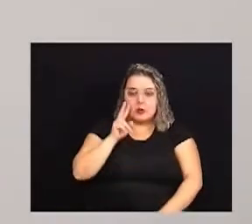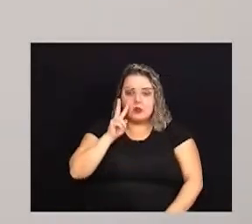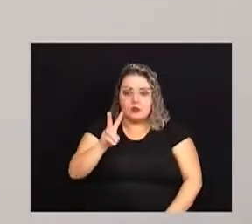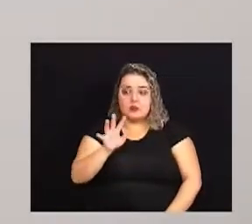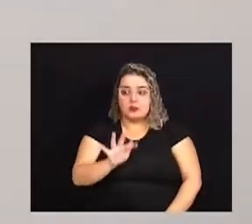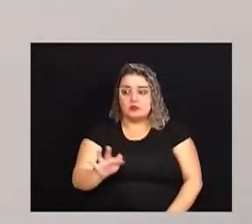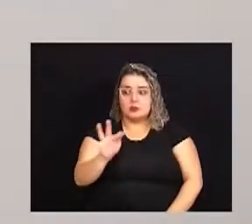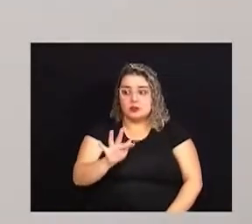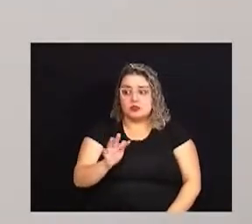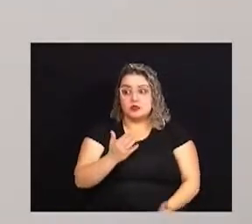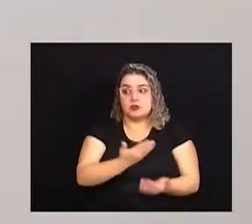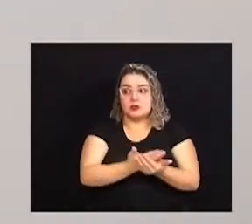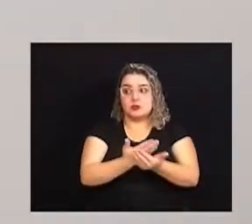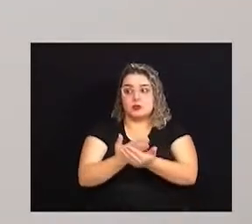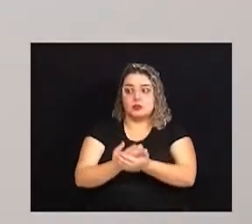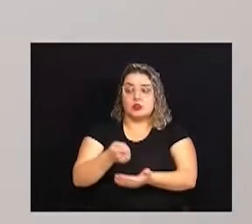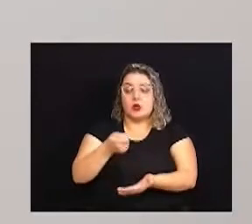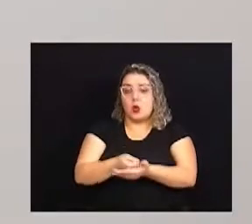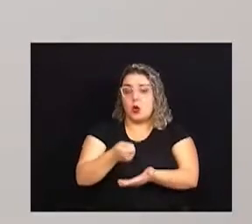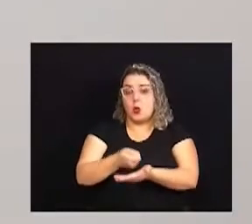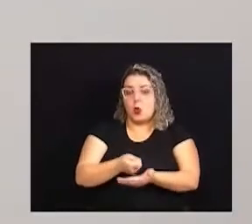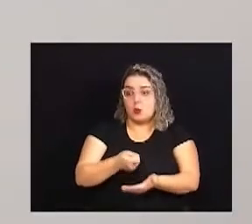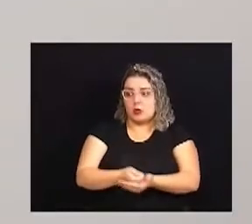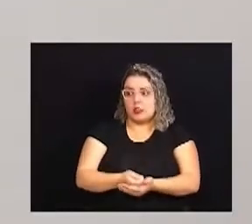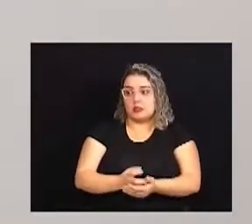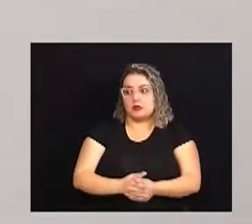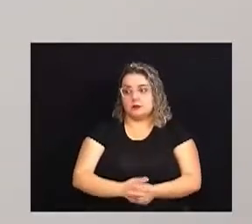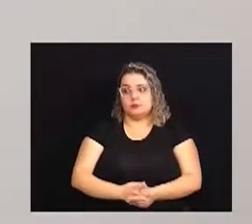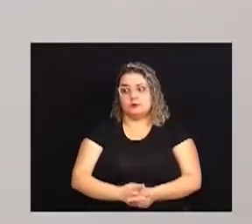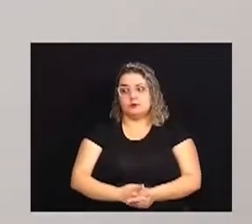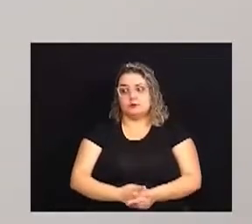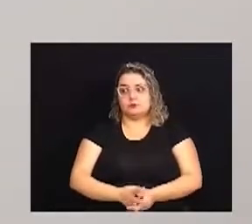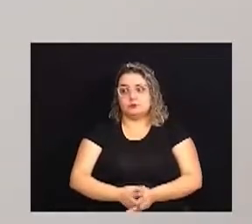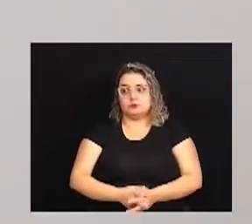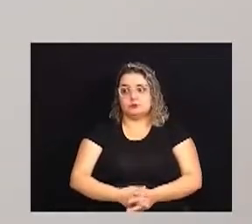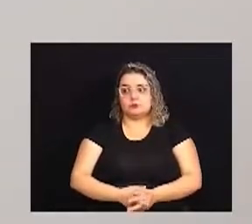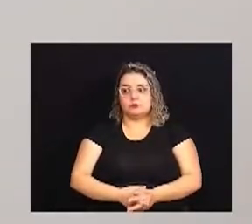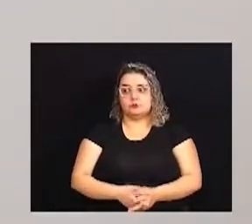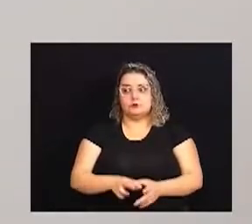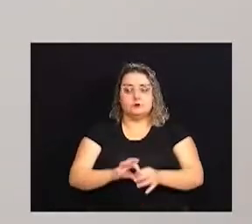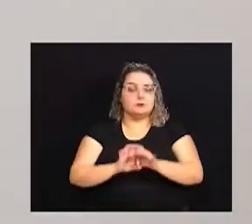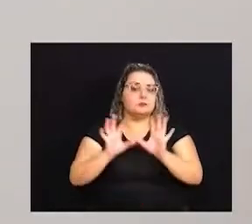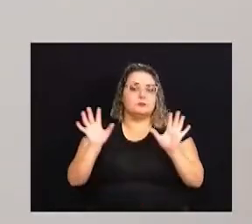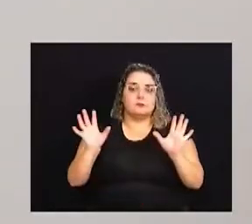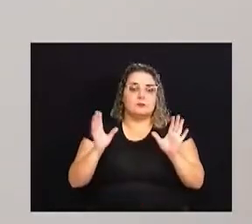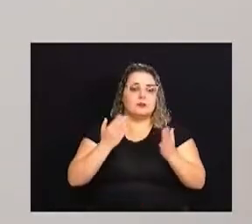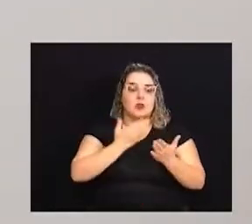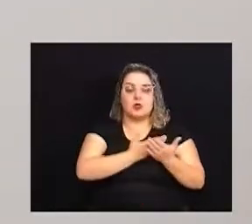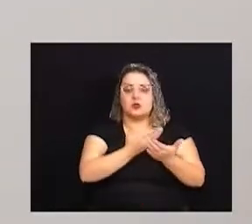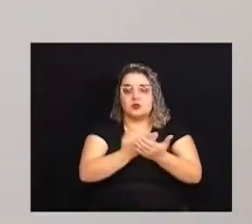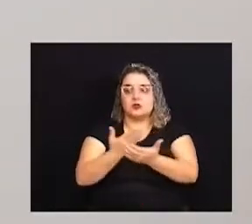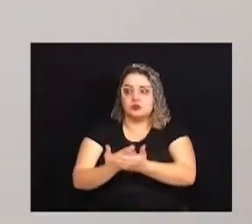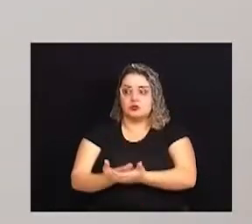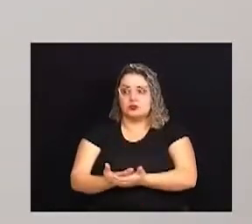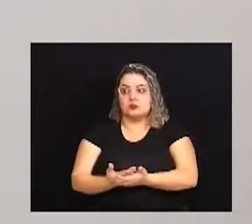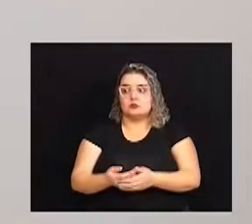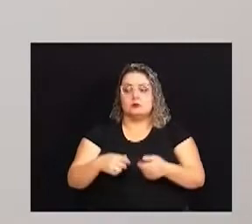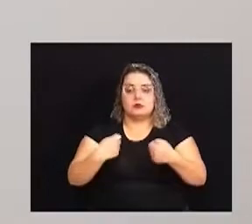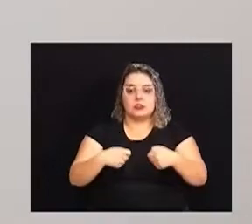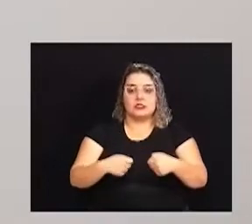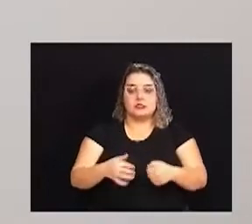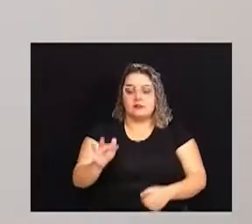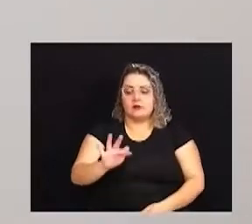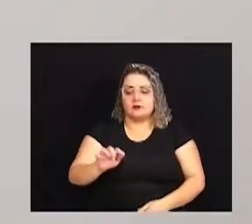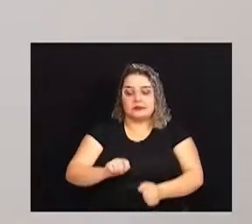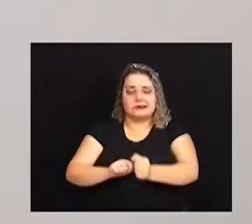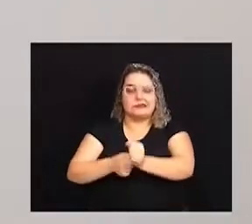Eu vejo, por exemplo, na universidade, muitas vezes estudantes são obrigados a abrir mão, por exemplo, do estudo, tem